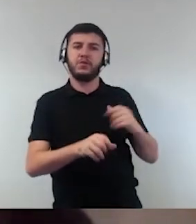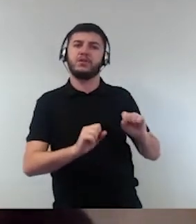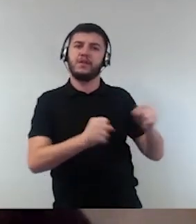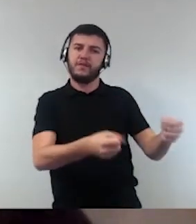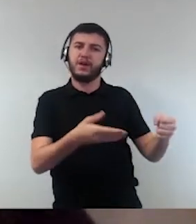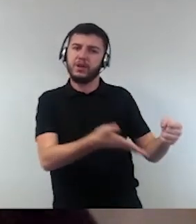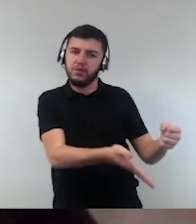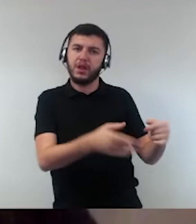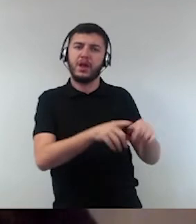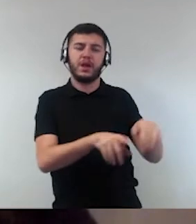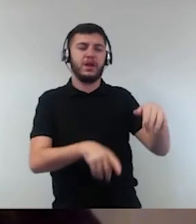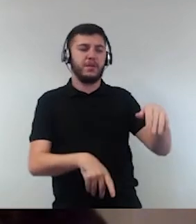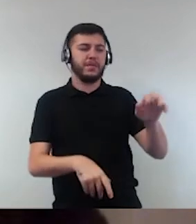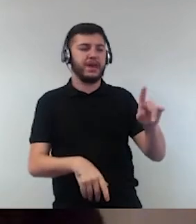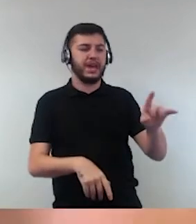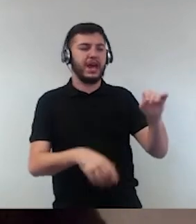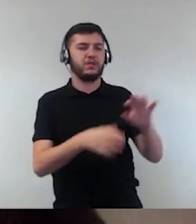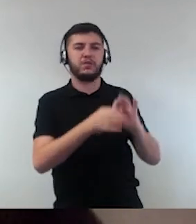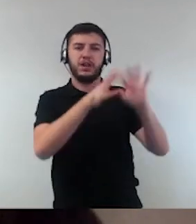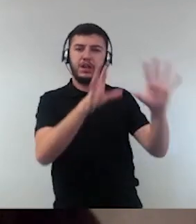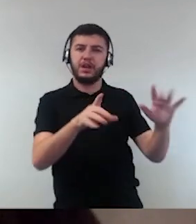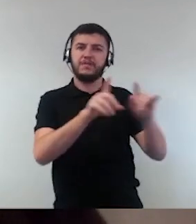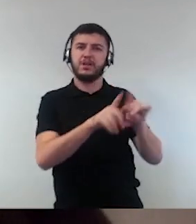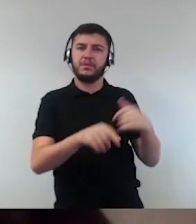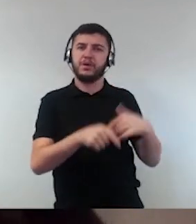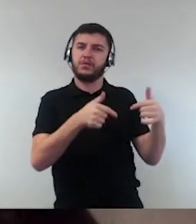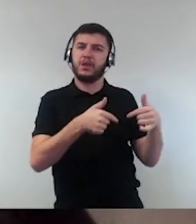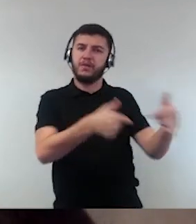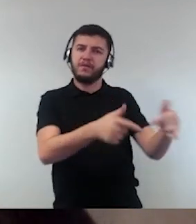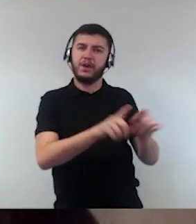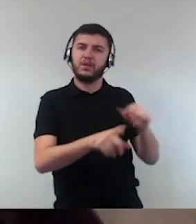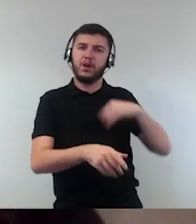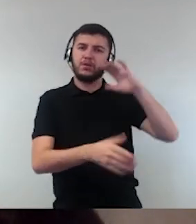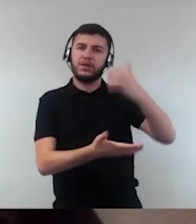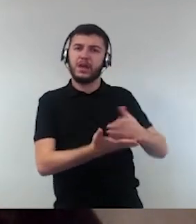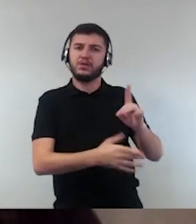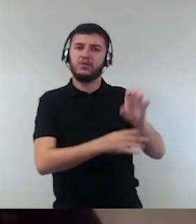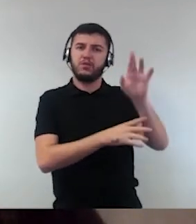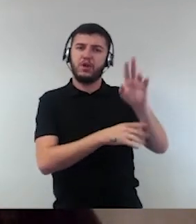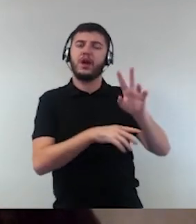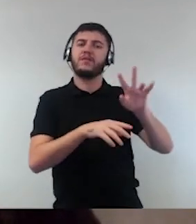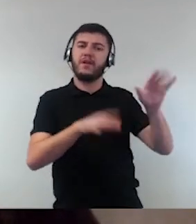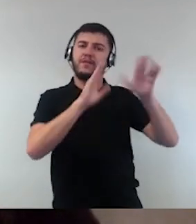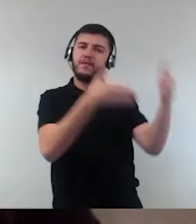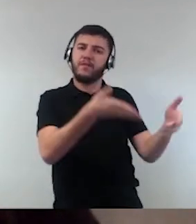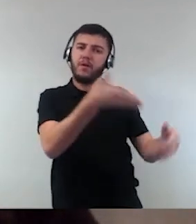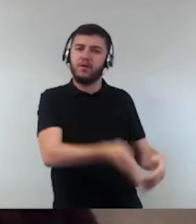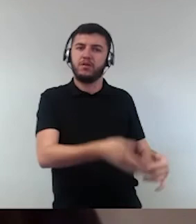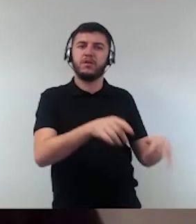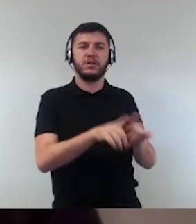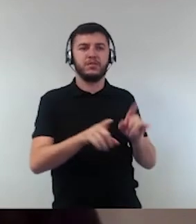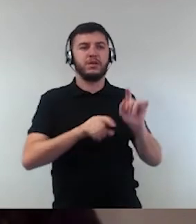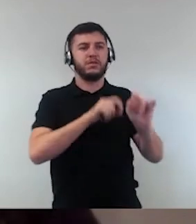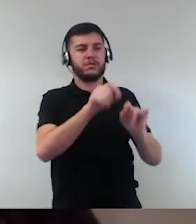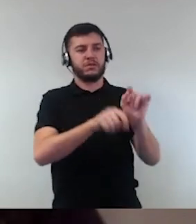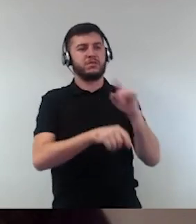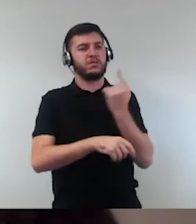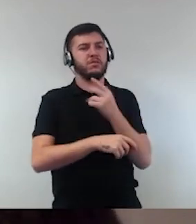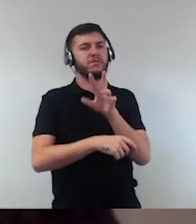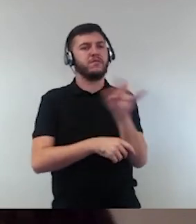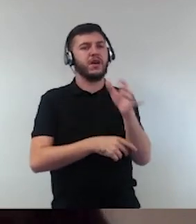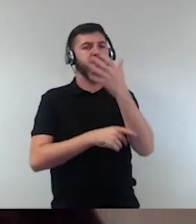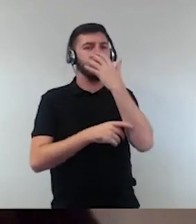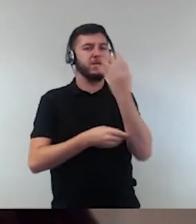uma grande defensora desse mercado, é óbvio que de forma racional e inteligente, né? Então, eu acho que a gente vai ver aí uma